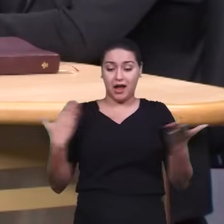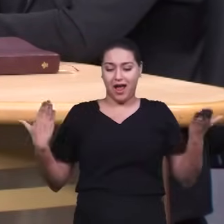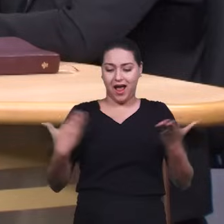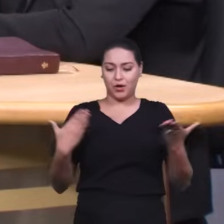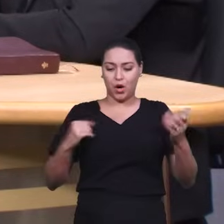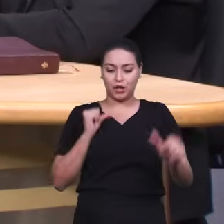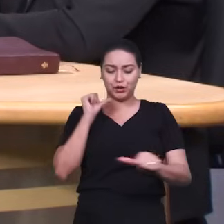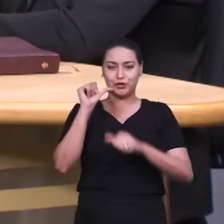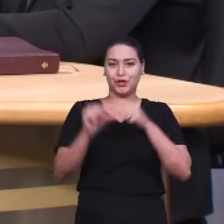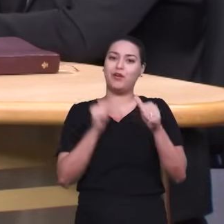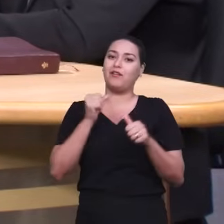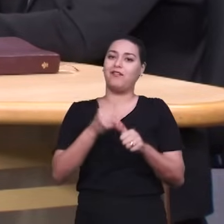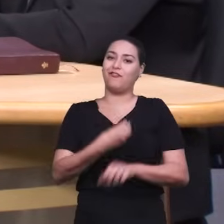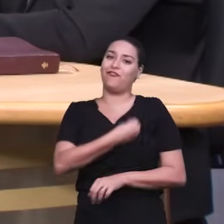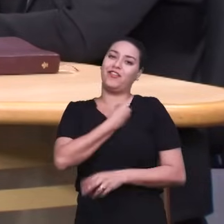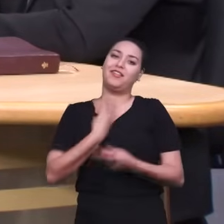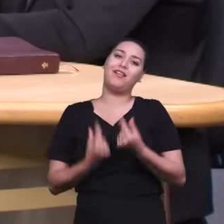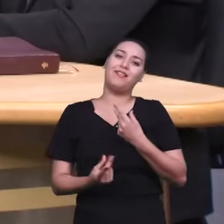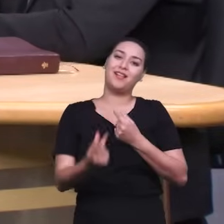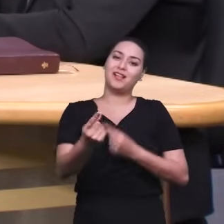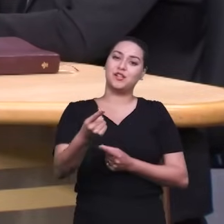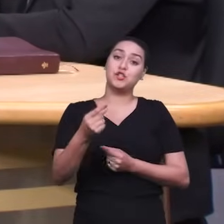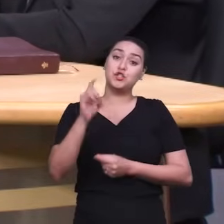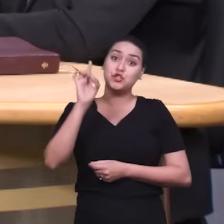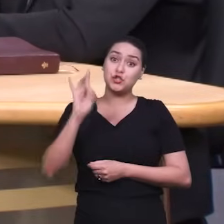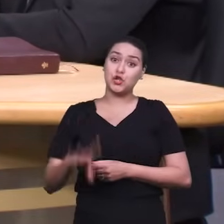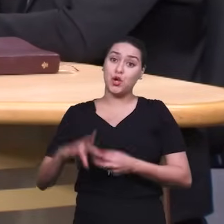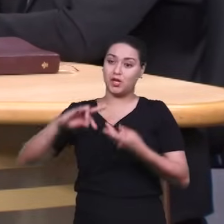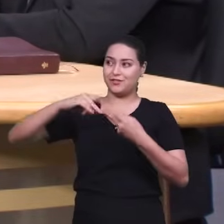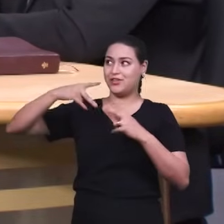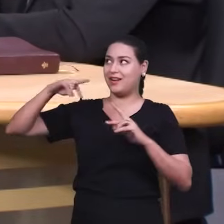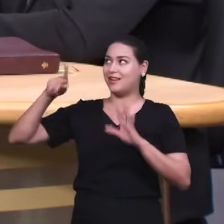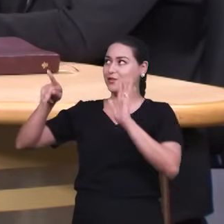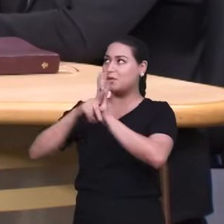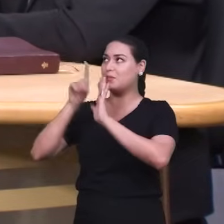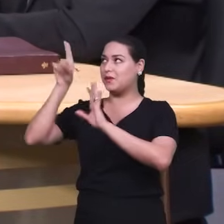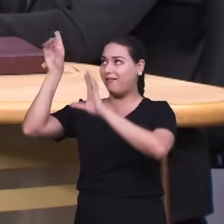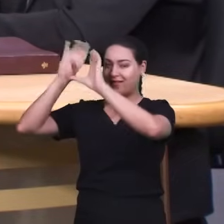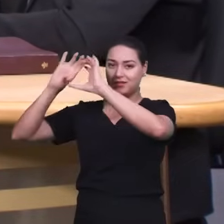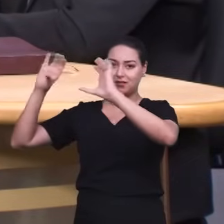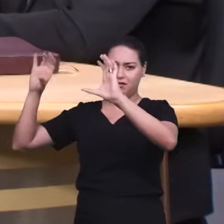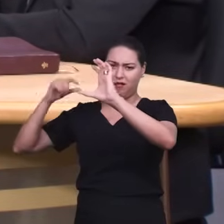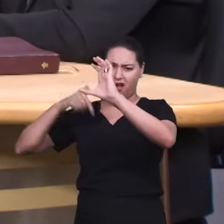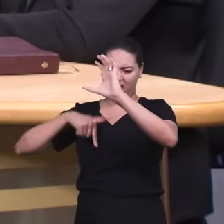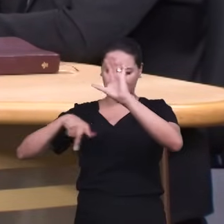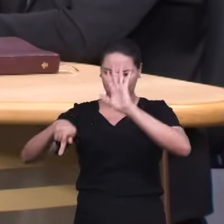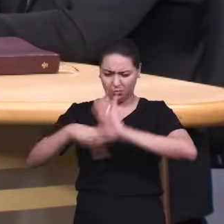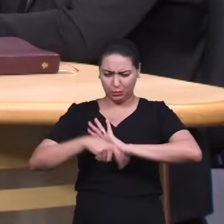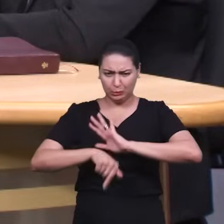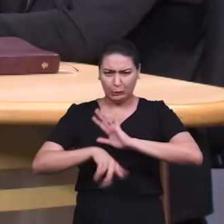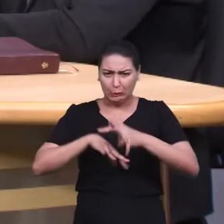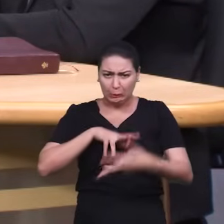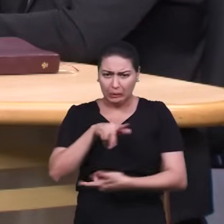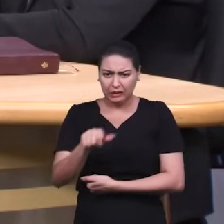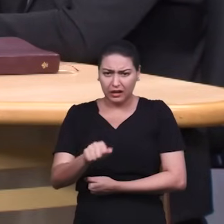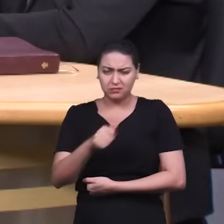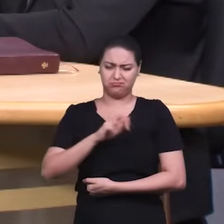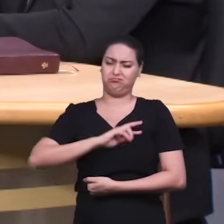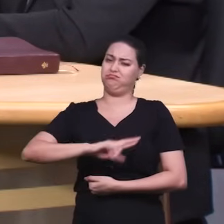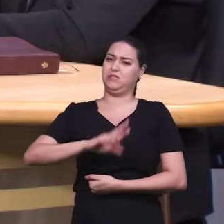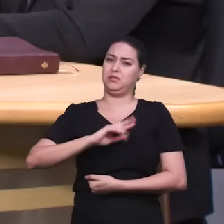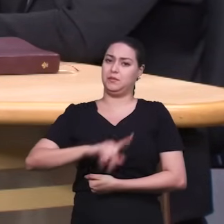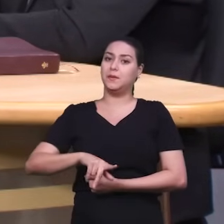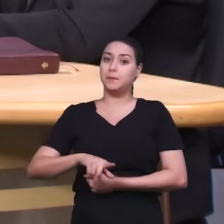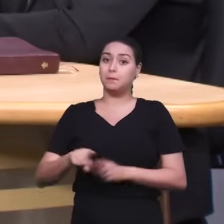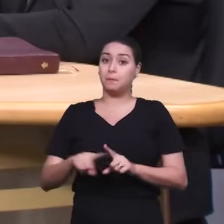vem da eternidade. Verdade. Na nossa genética natural, nós nunca vamos alcançar isso. Mas quando a gente aceita o sacrifício de Jesus